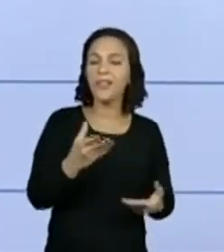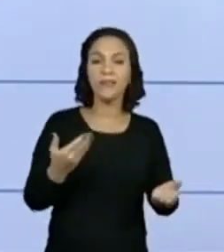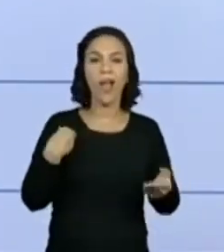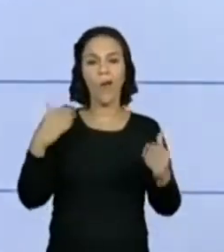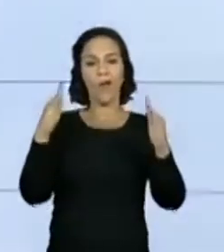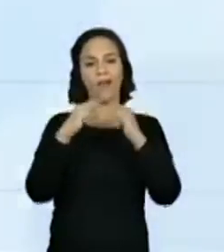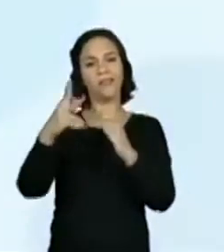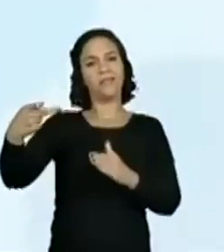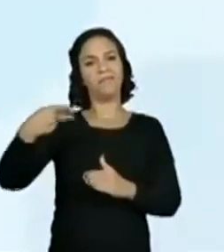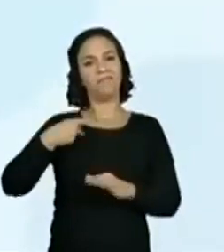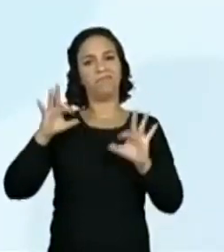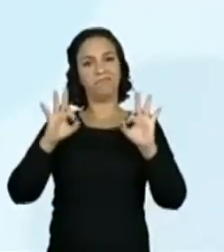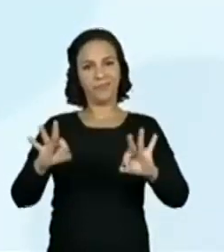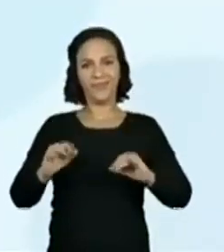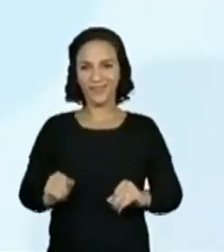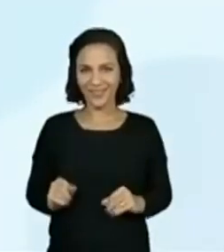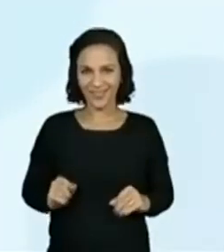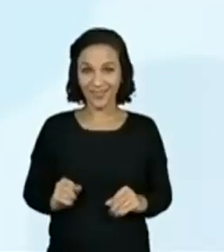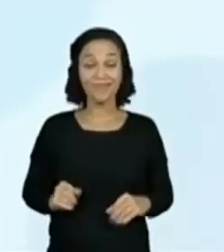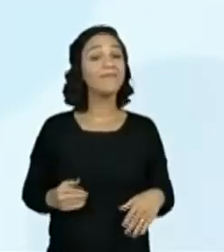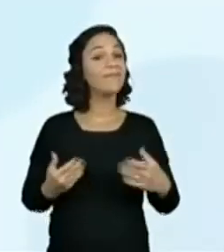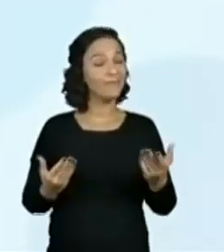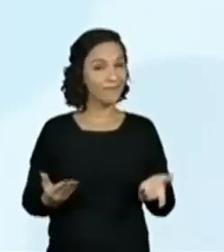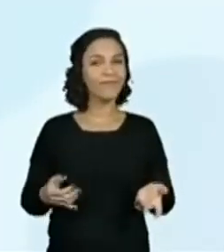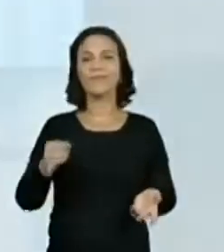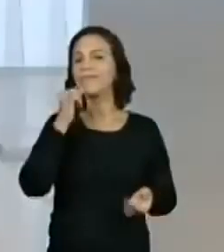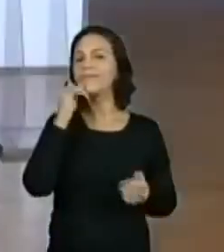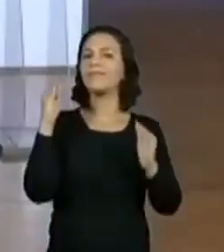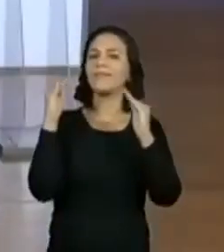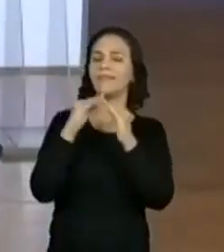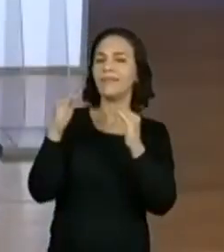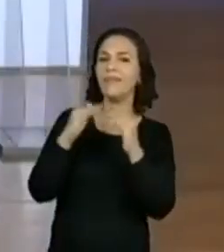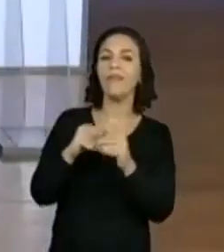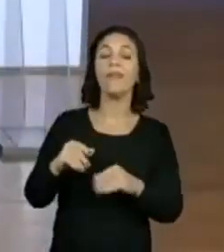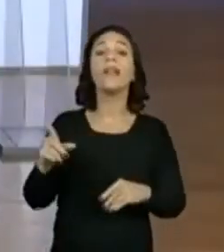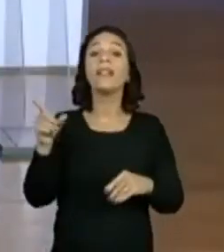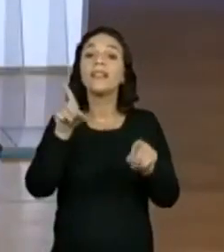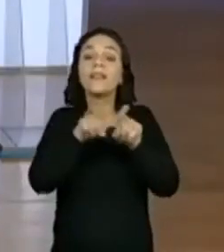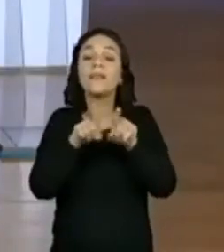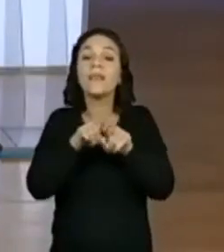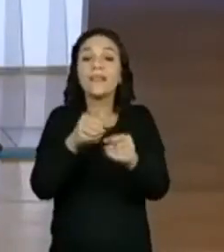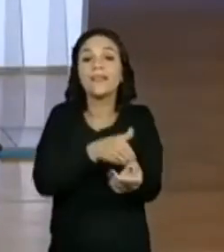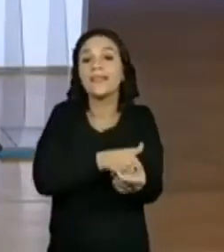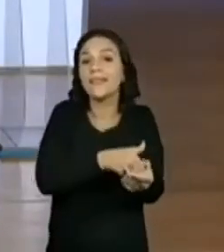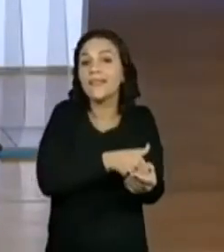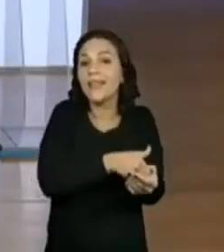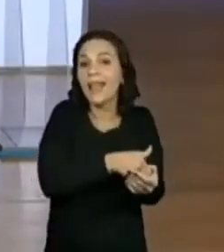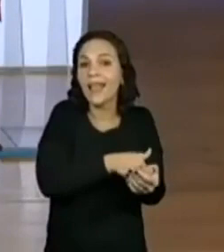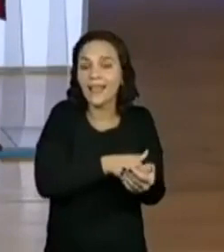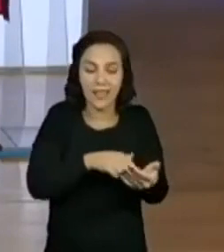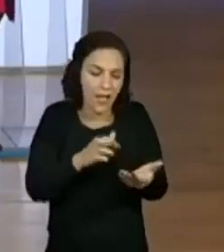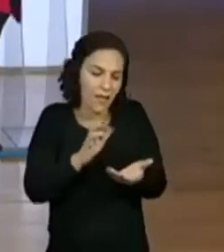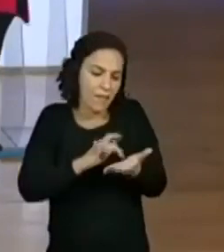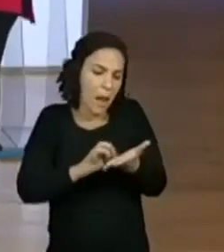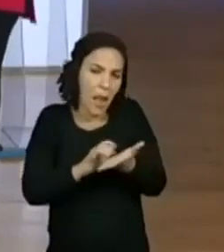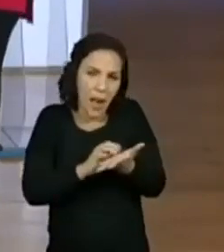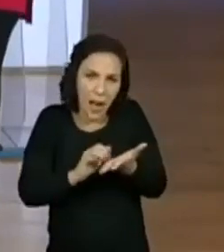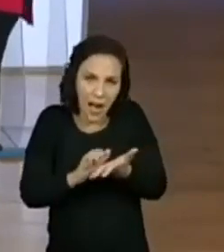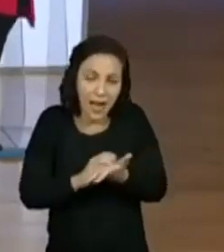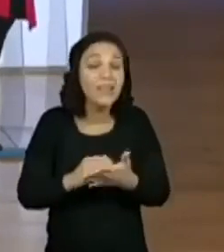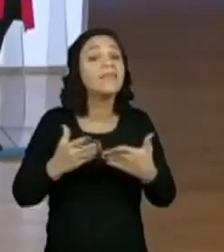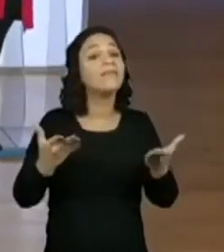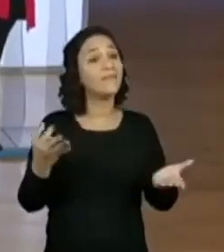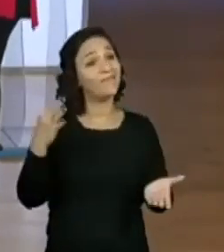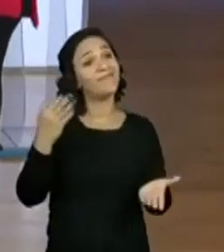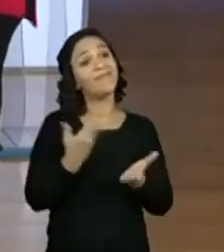chat está participando muito, professora. Está colocando os números da casa, as senhas. Isso mesmo, pessoal. Os números Muito servem bom. para inúmeras coisas e a aula